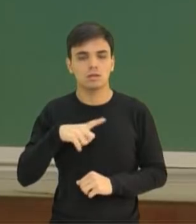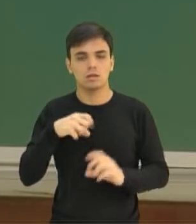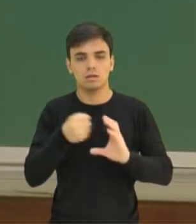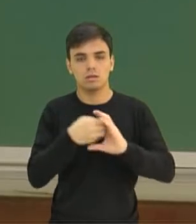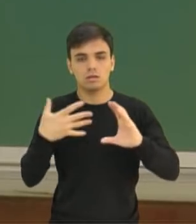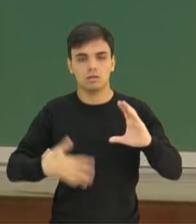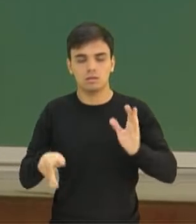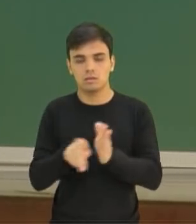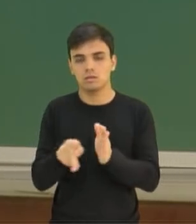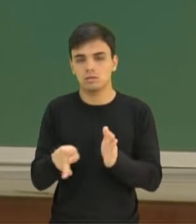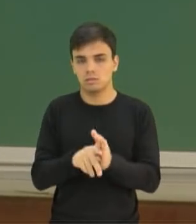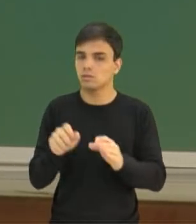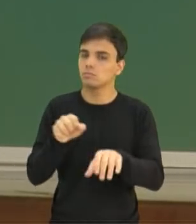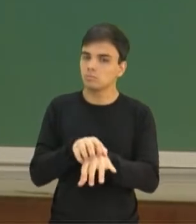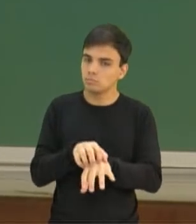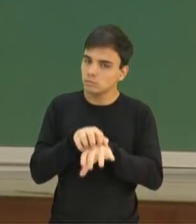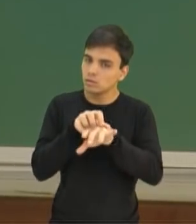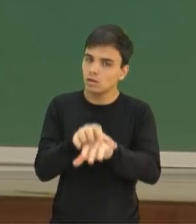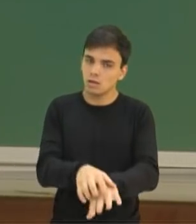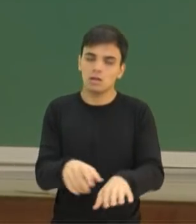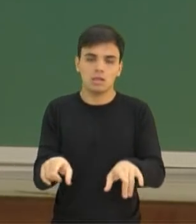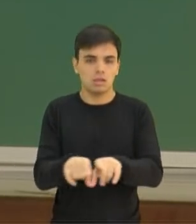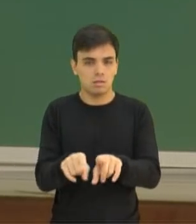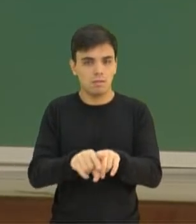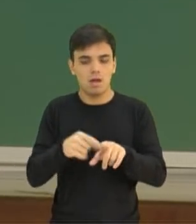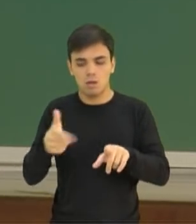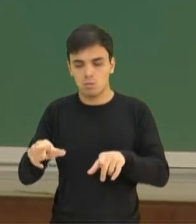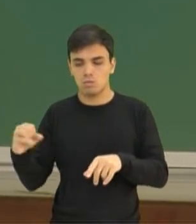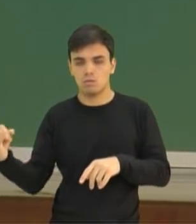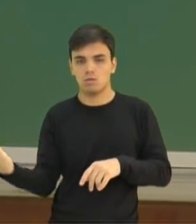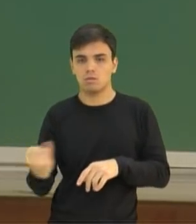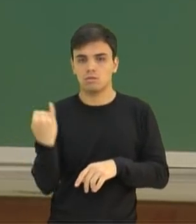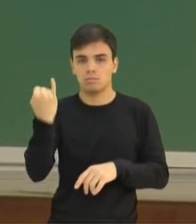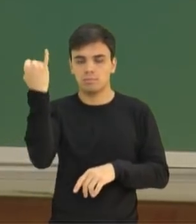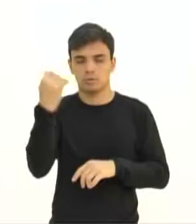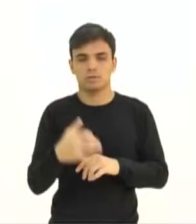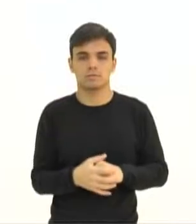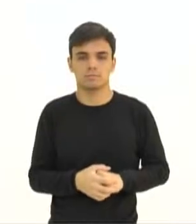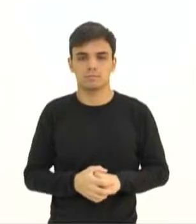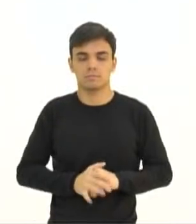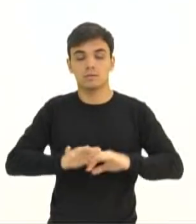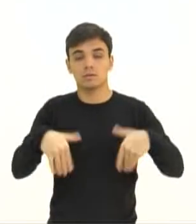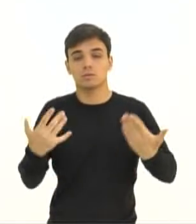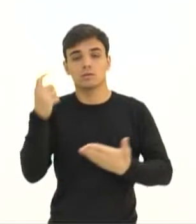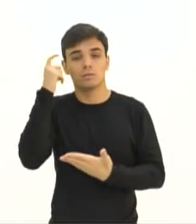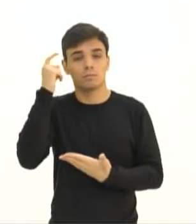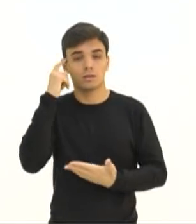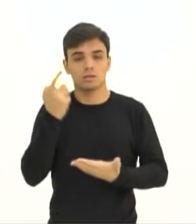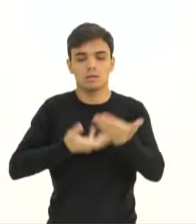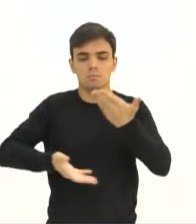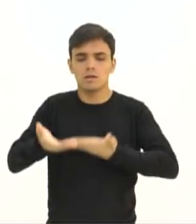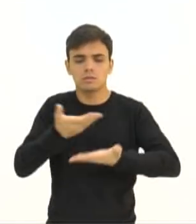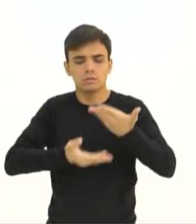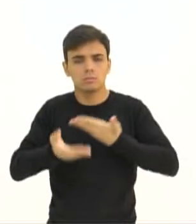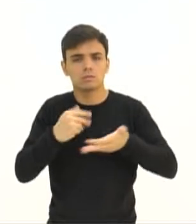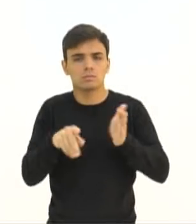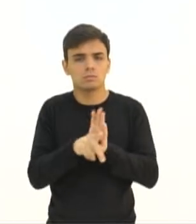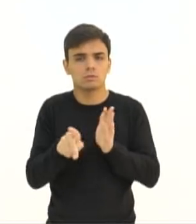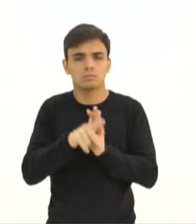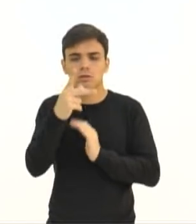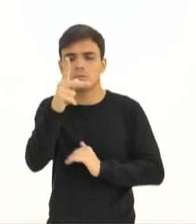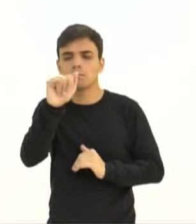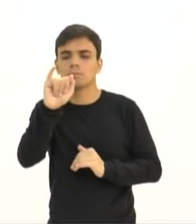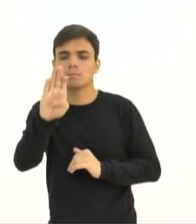claro, que o turismo também é outro ponto importante que a gente já falou. Quando eu penso ali na participação do PIB